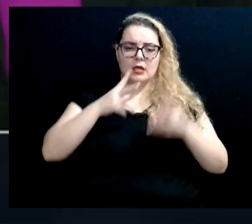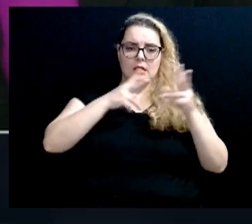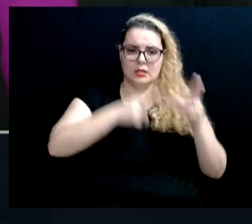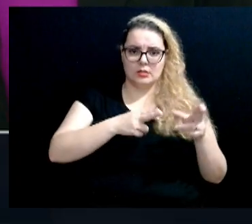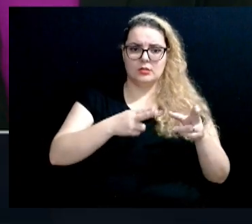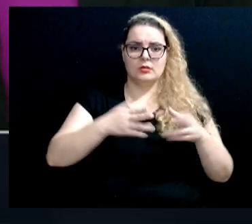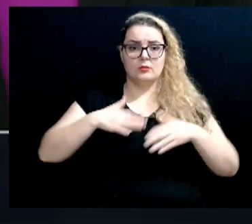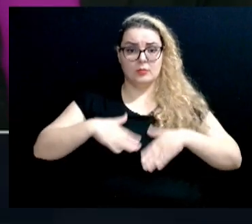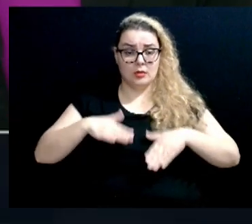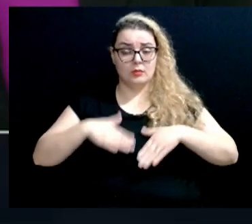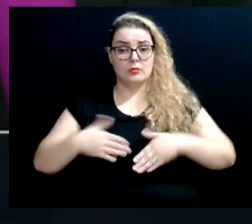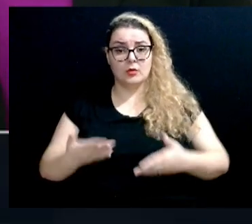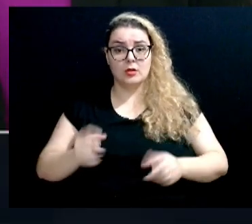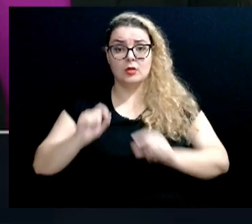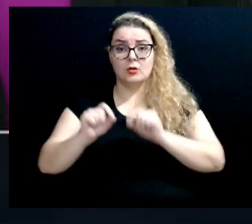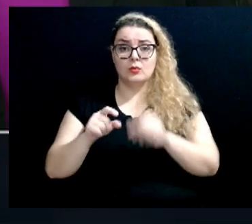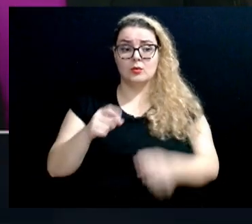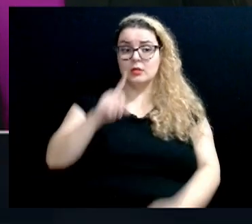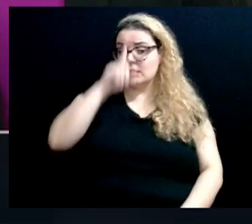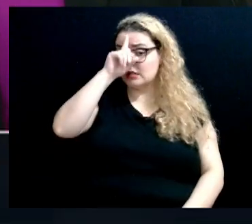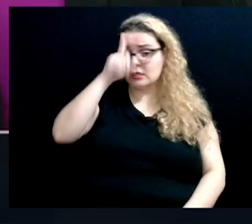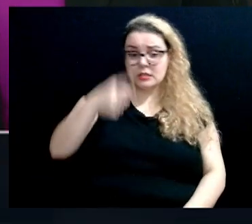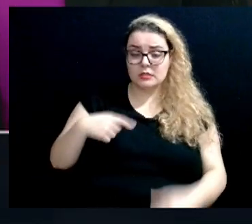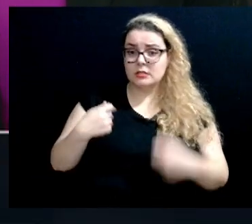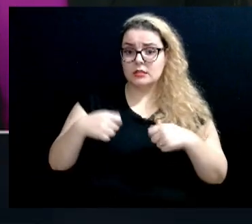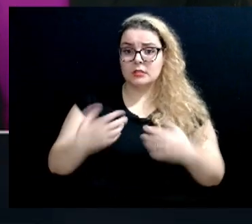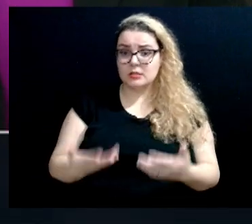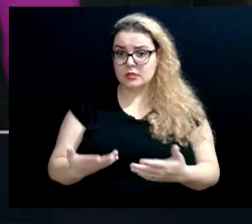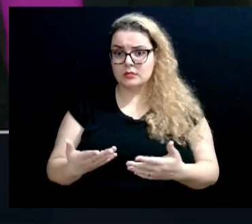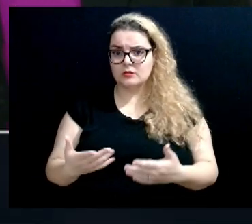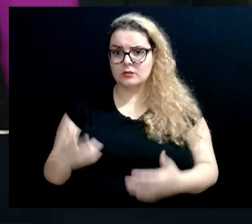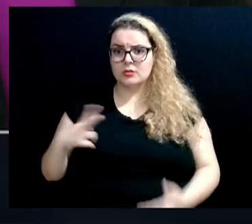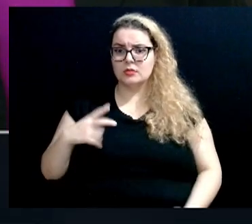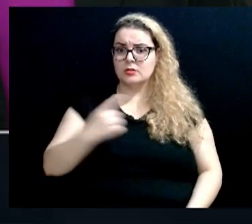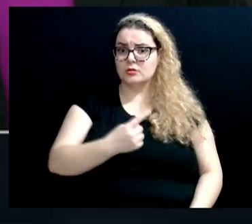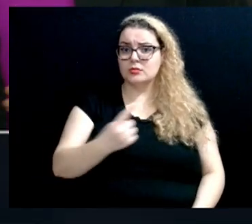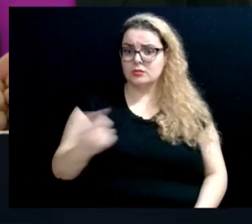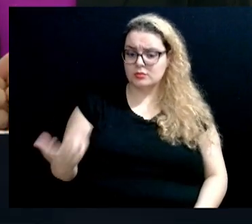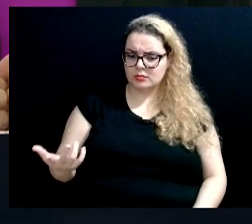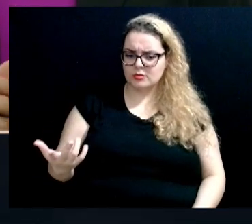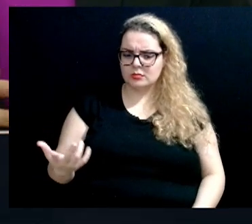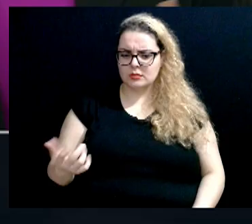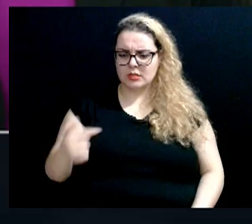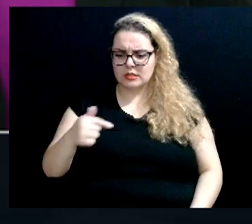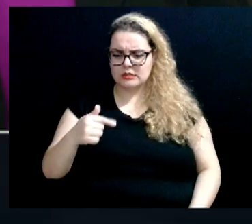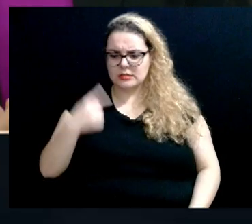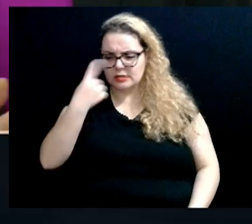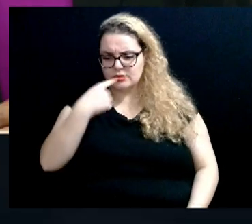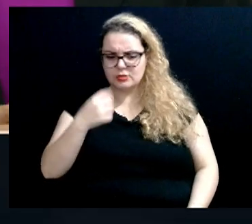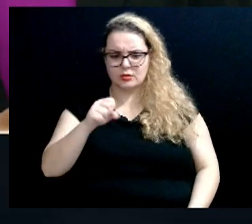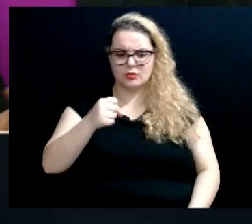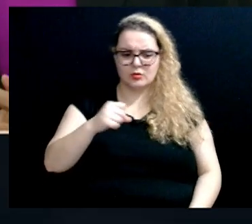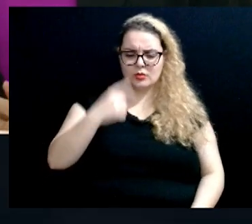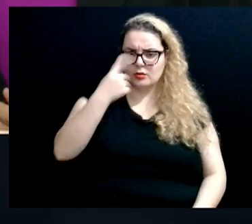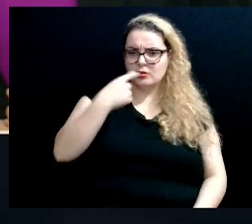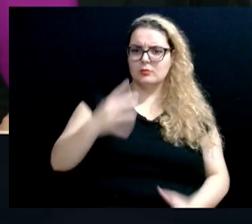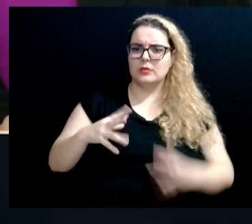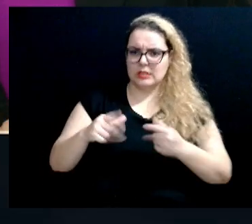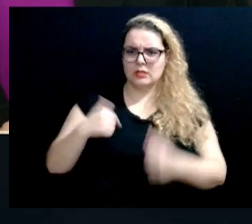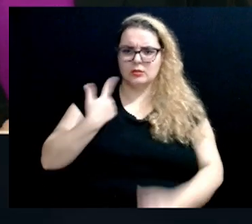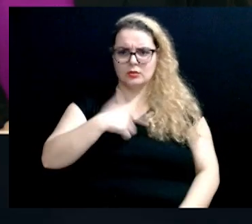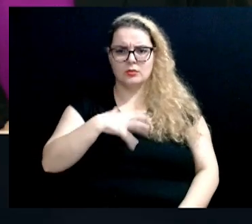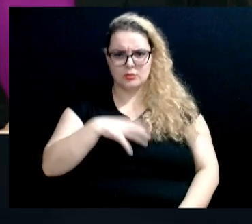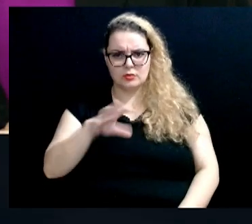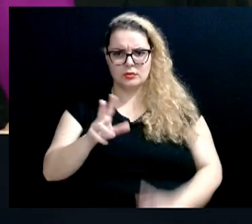e o que determina essa necessidade individual, né? 7 horas, 8 horas, mas para todos nós é assim?